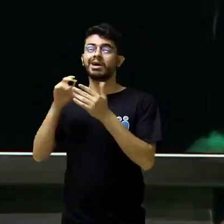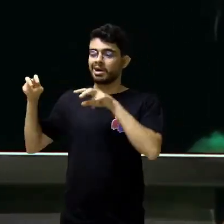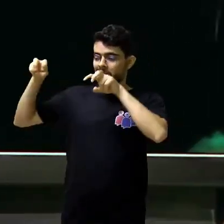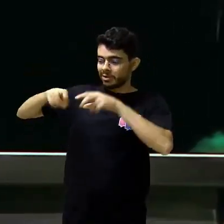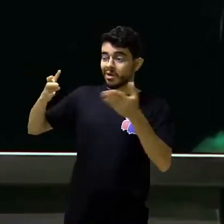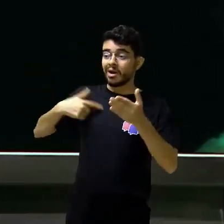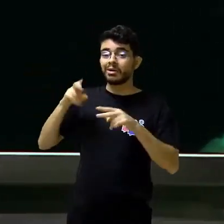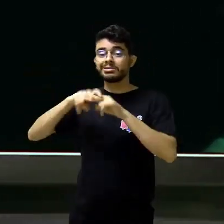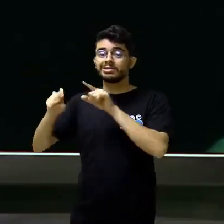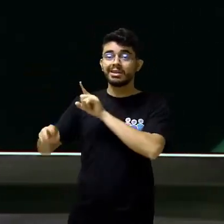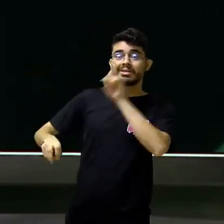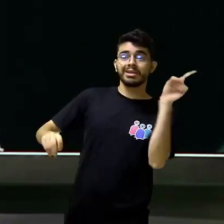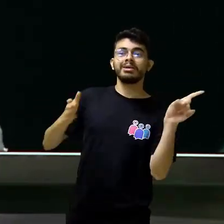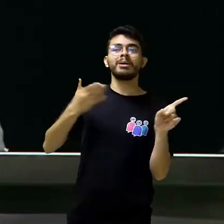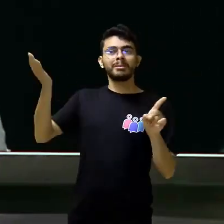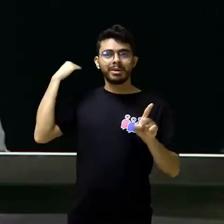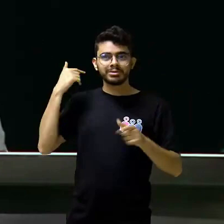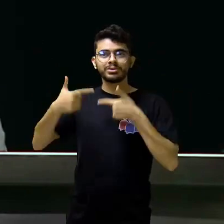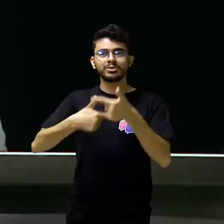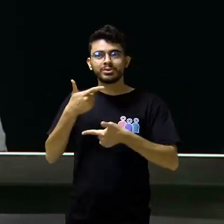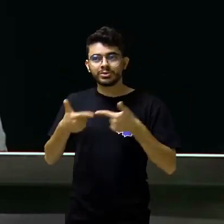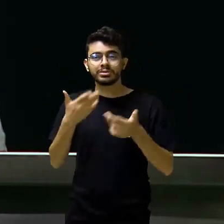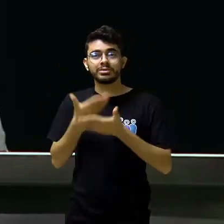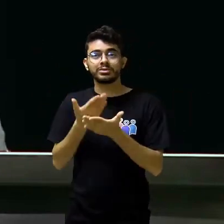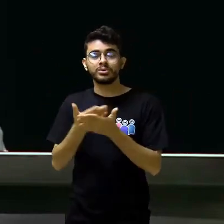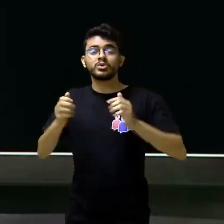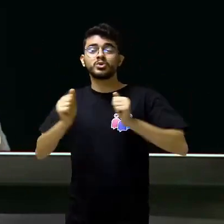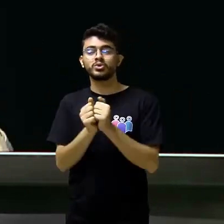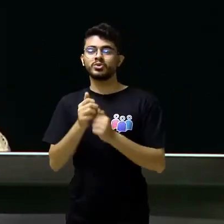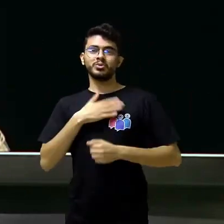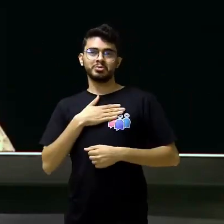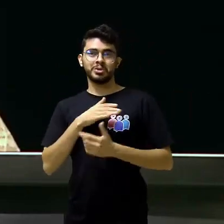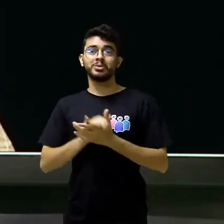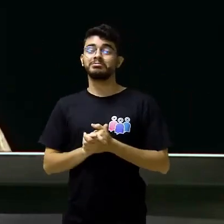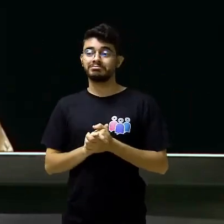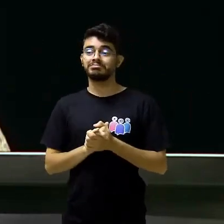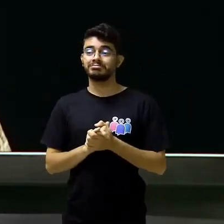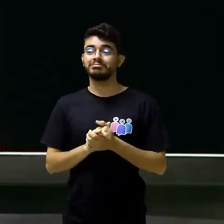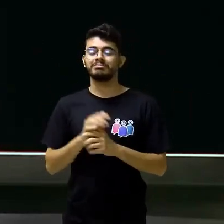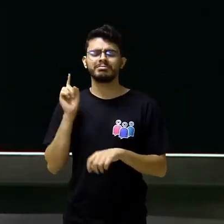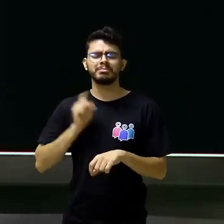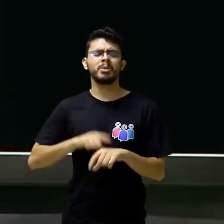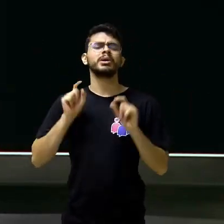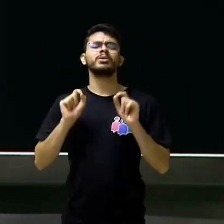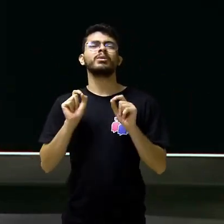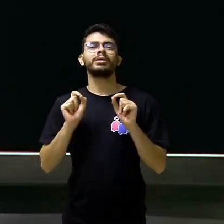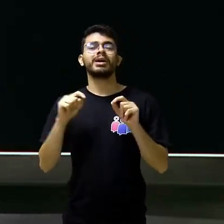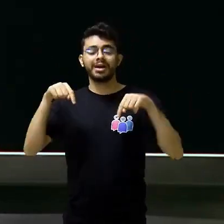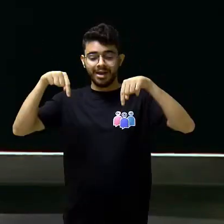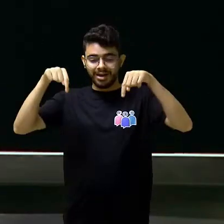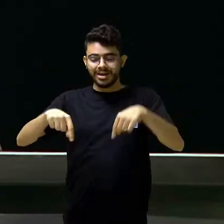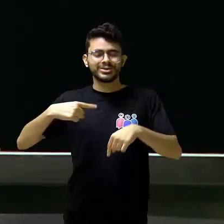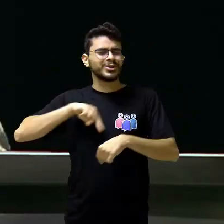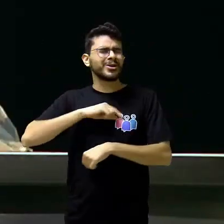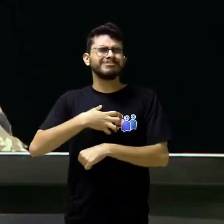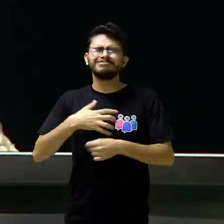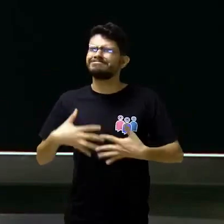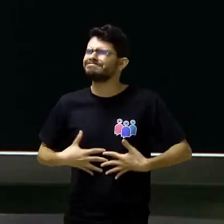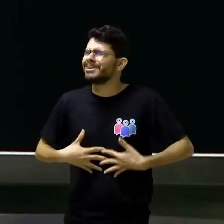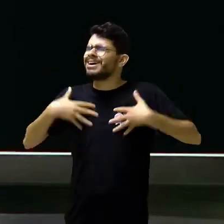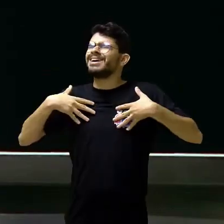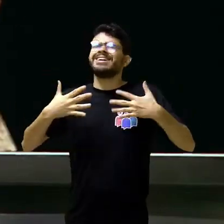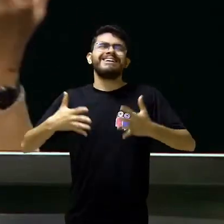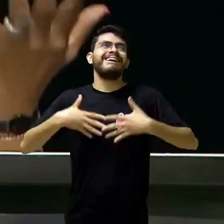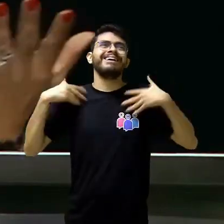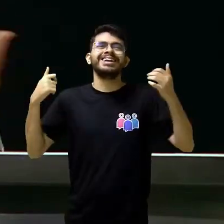está, que foi meu colega de turma. E, nesse momento, a gente tem uma alegria imensa que